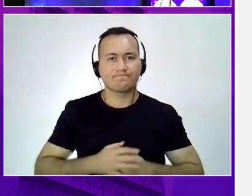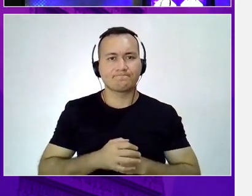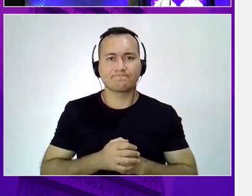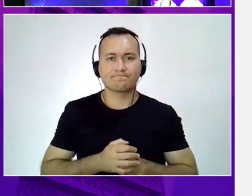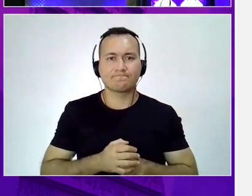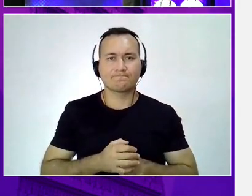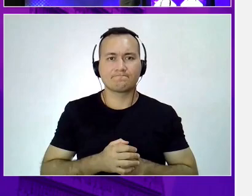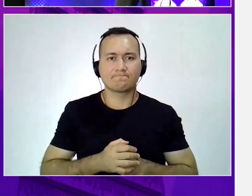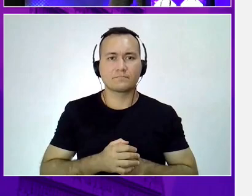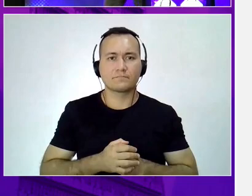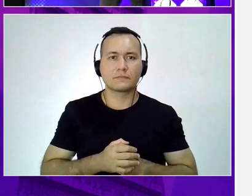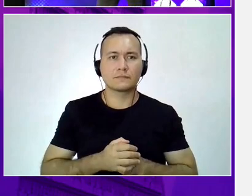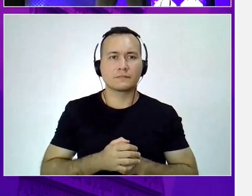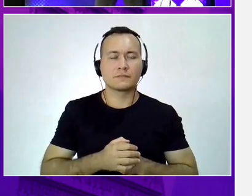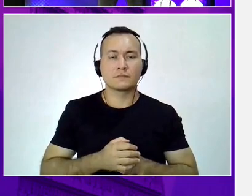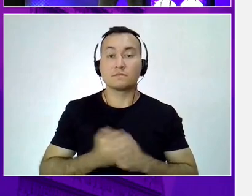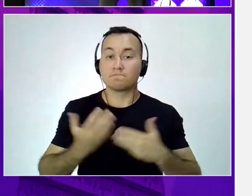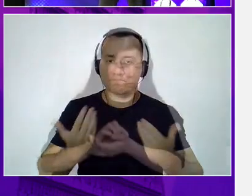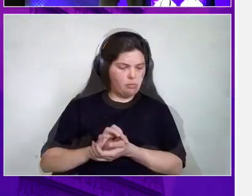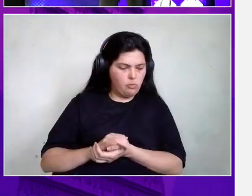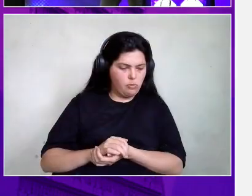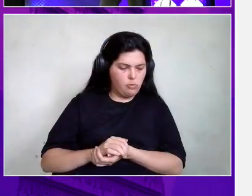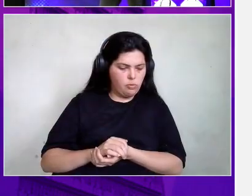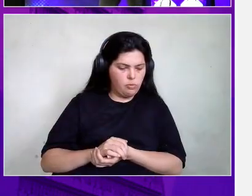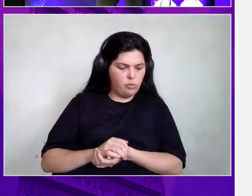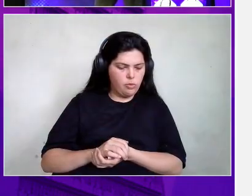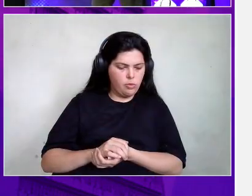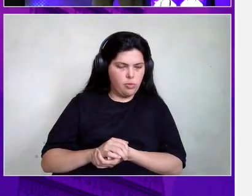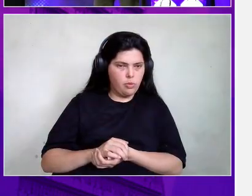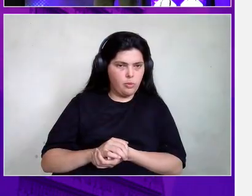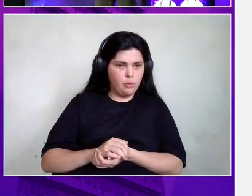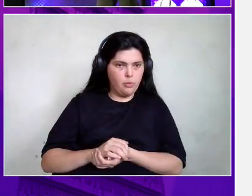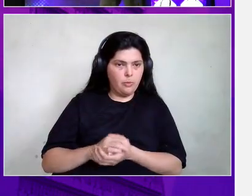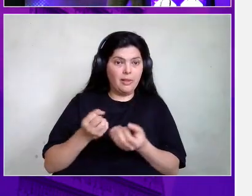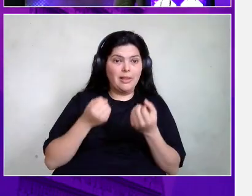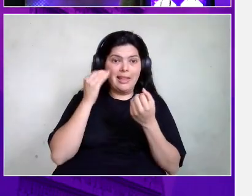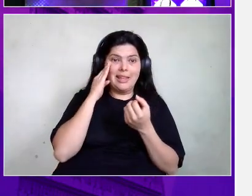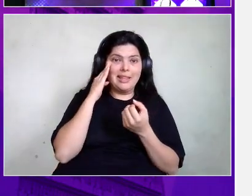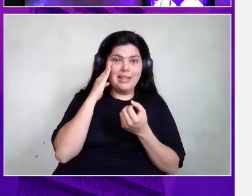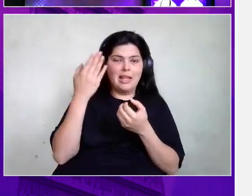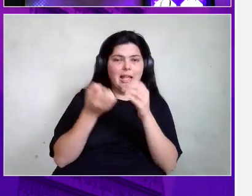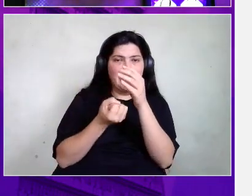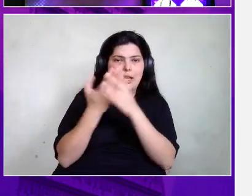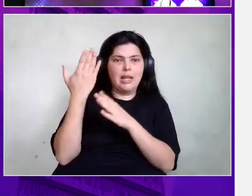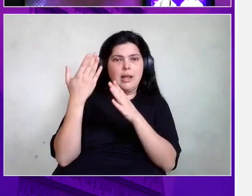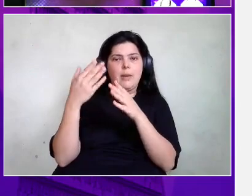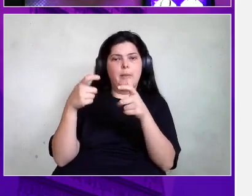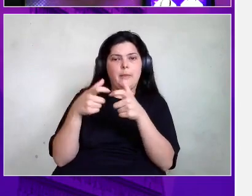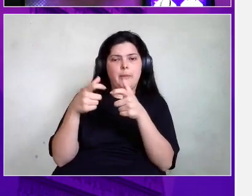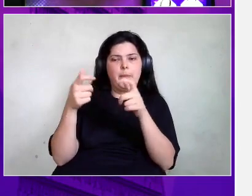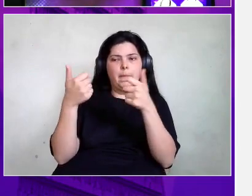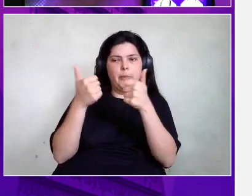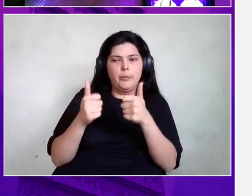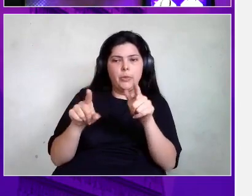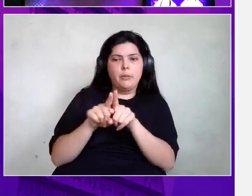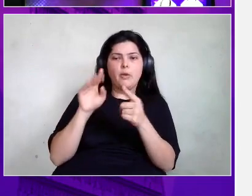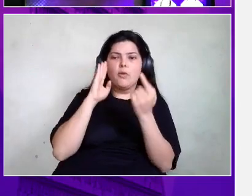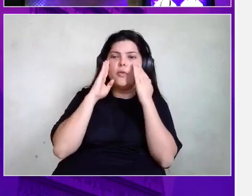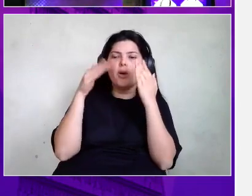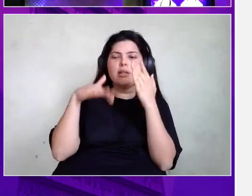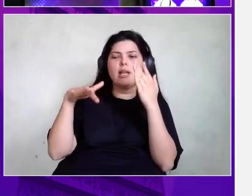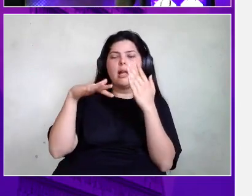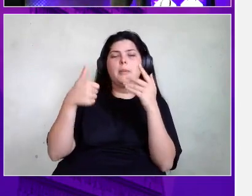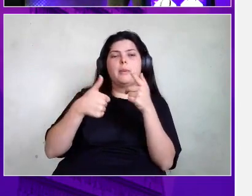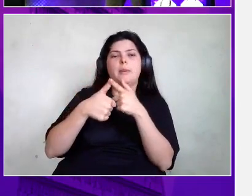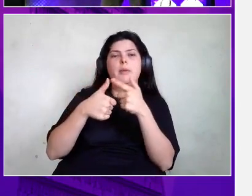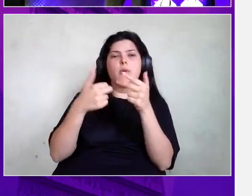Então, pensa nesse cenário aqui, vamos agora tentar criar um pipeline focando nisso, certo? Então, o primeiro ponto, para eu começar a desenhar um pipeline,